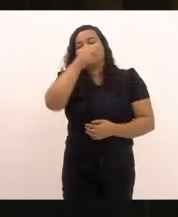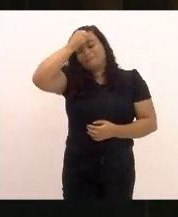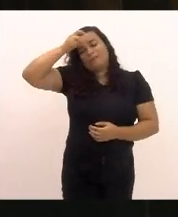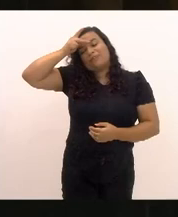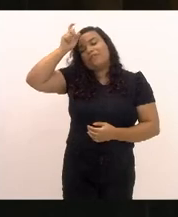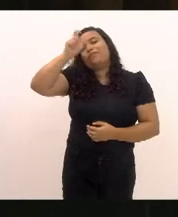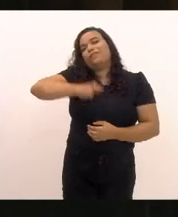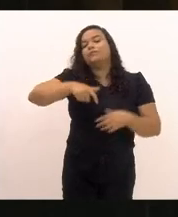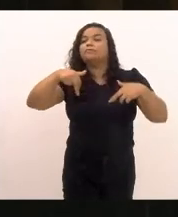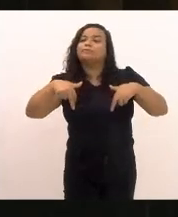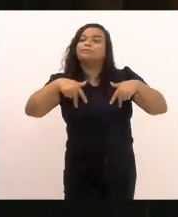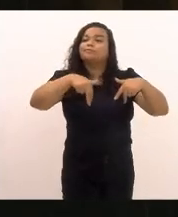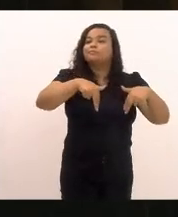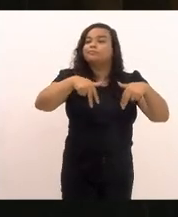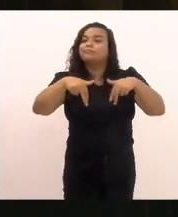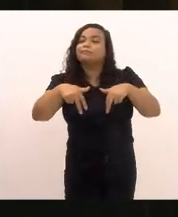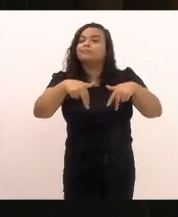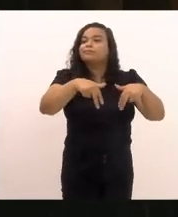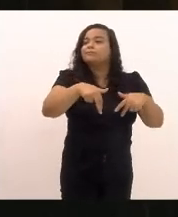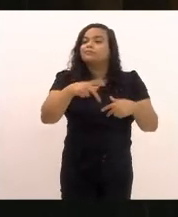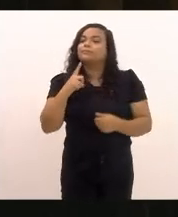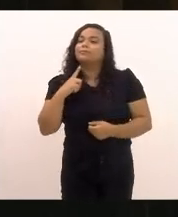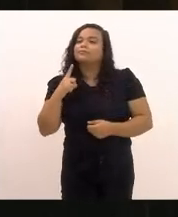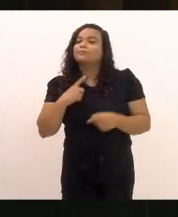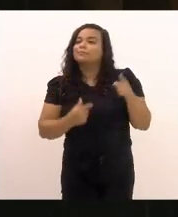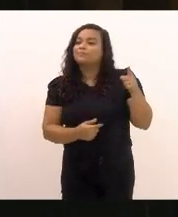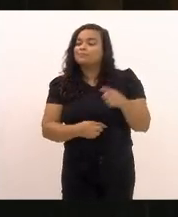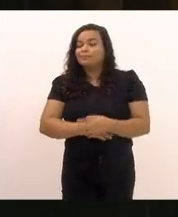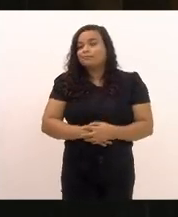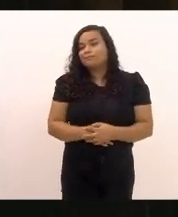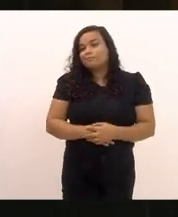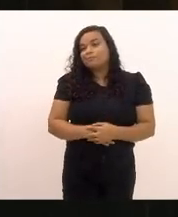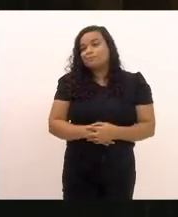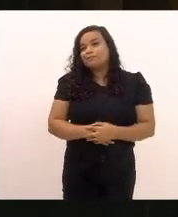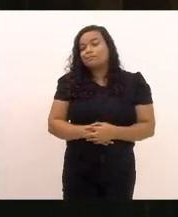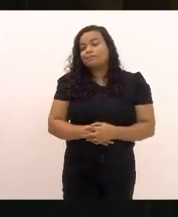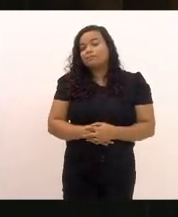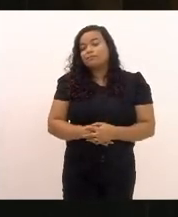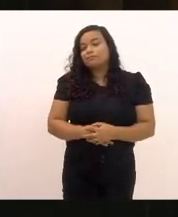prefeito nervosinho da Odebrecht.